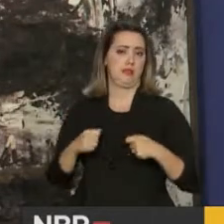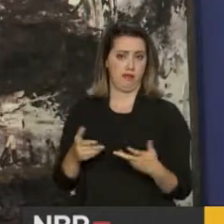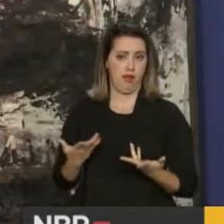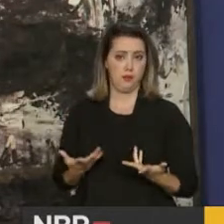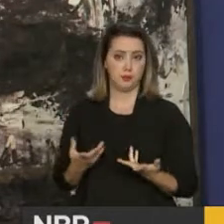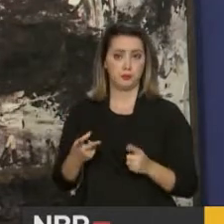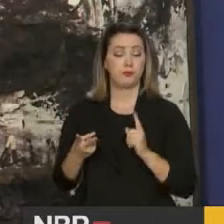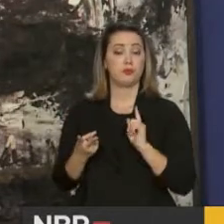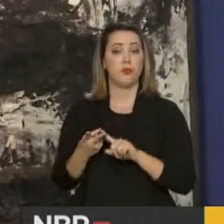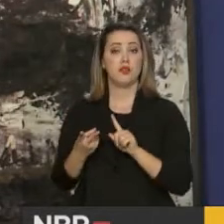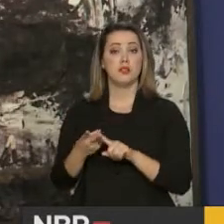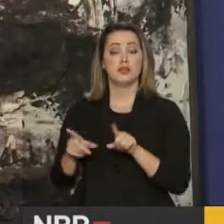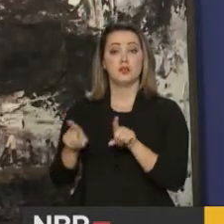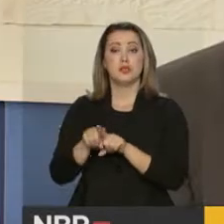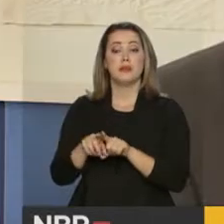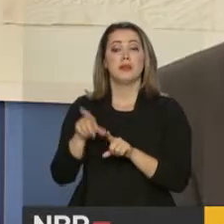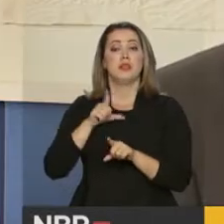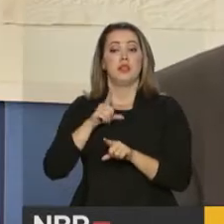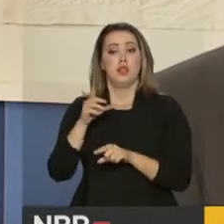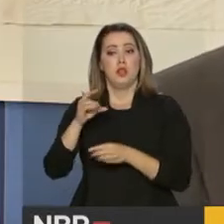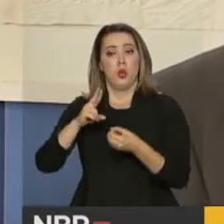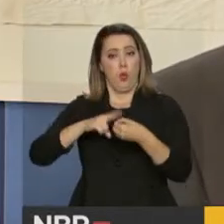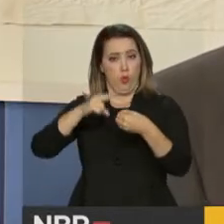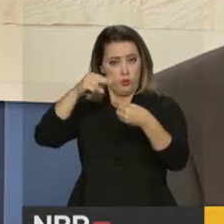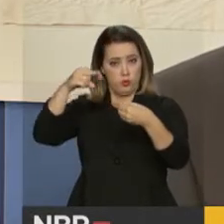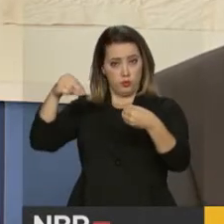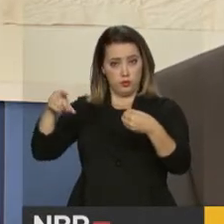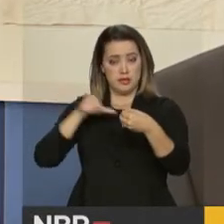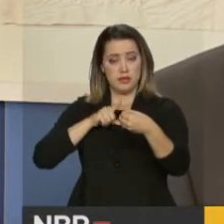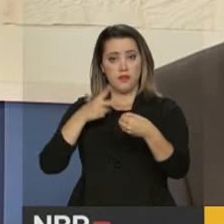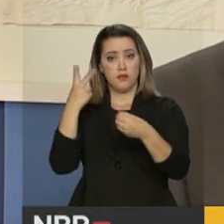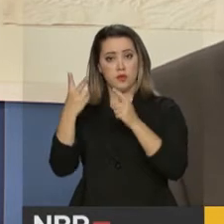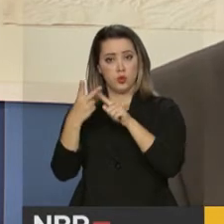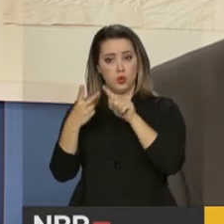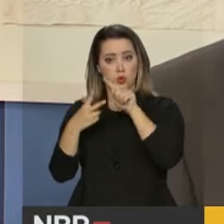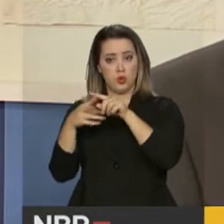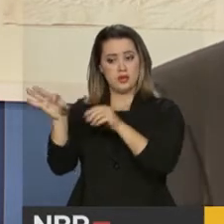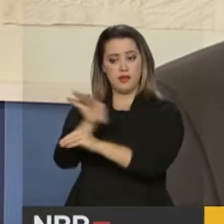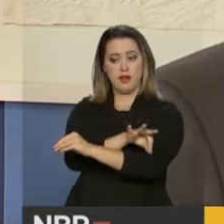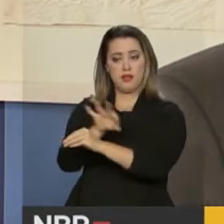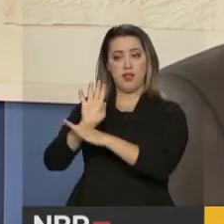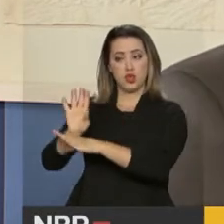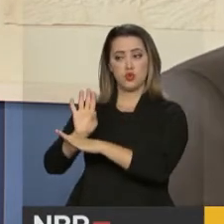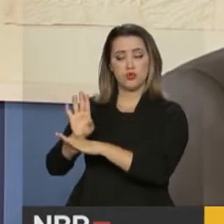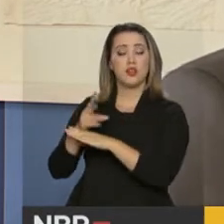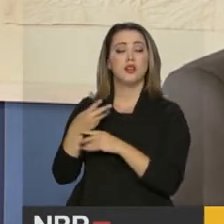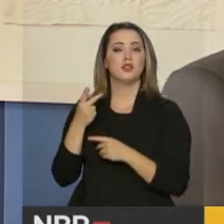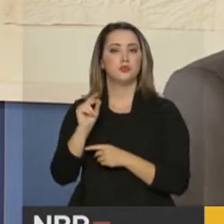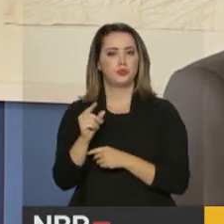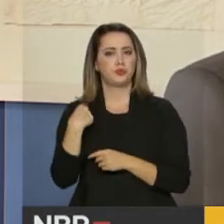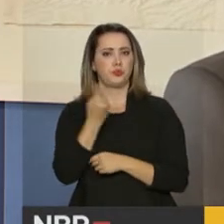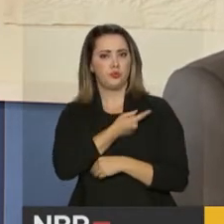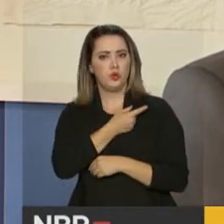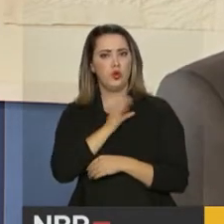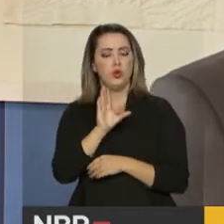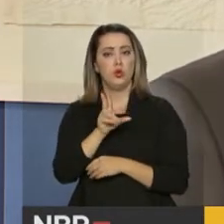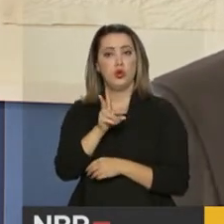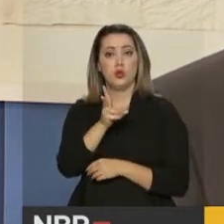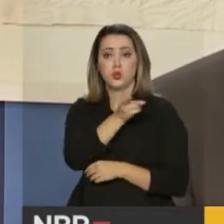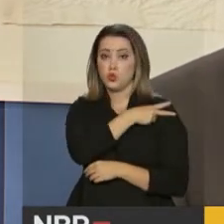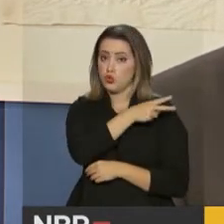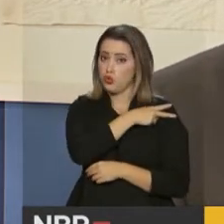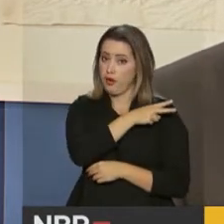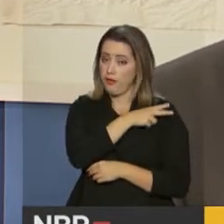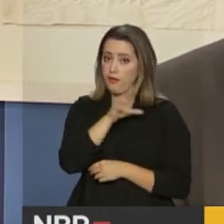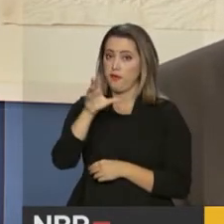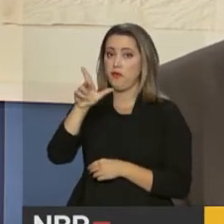Em segundo lugar, porque o Niemeyer teve dois grandes arquitetos colaborando com ele. O chefe do nosso serviço de arquitetura, que era Olavo Redigo